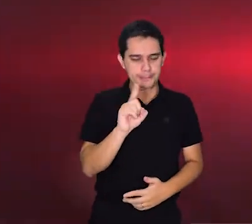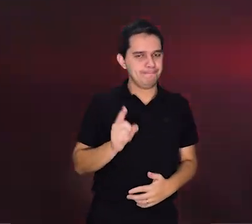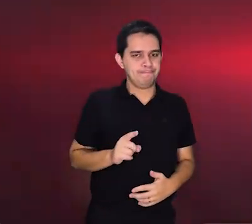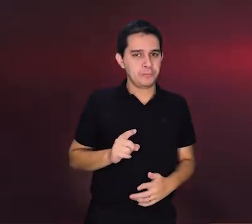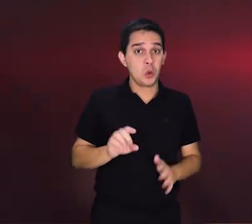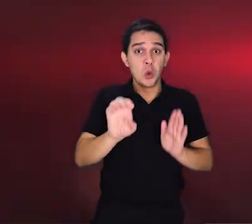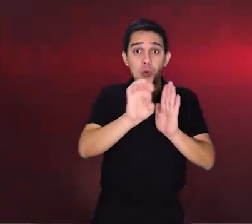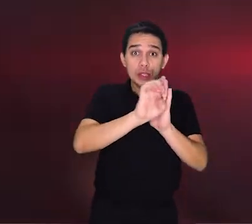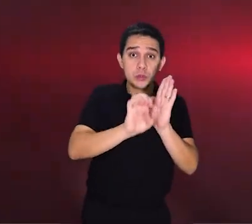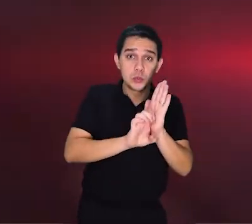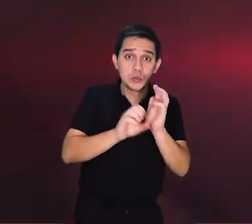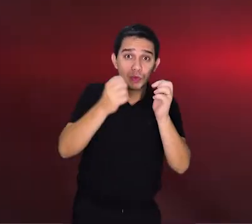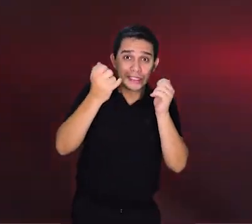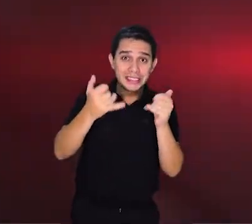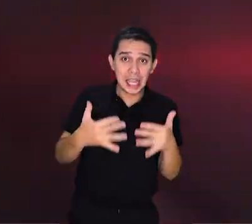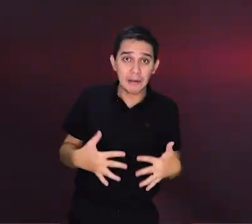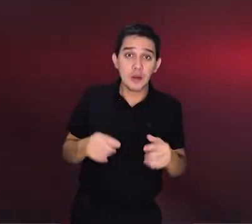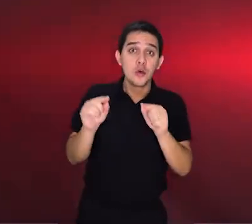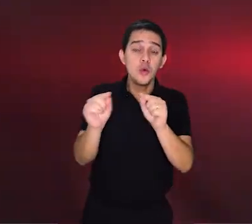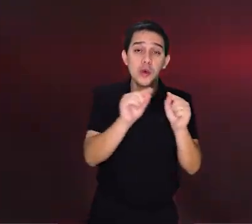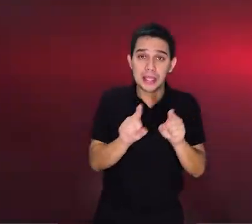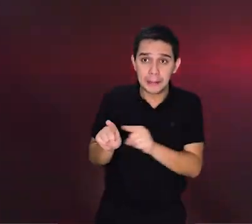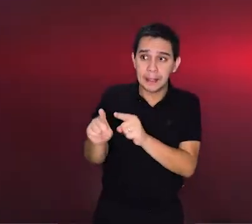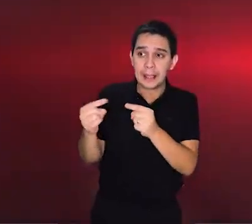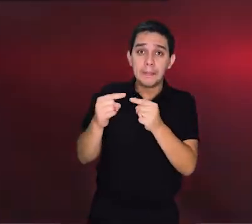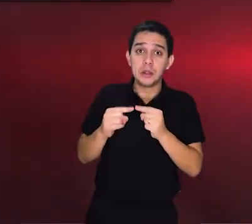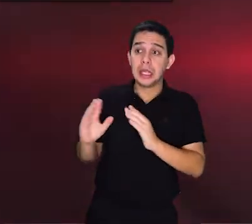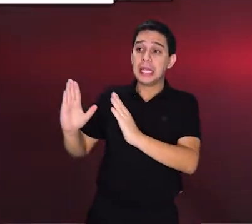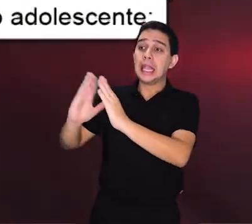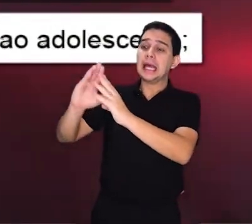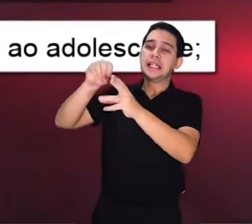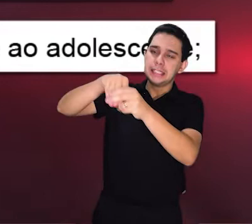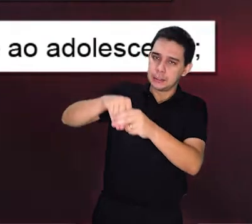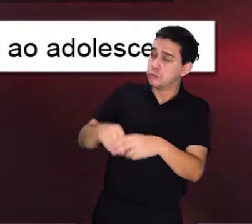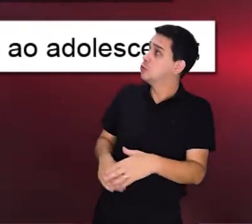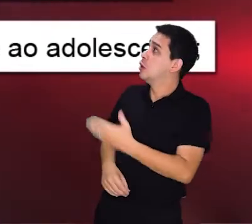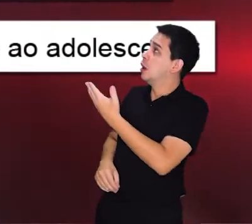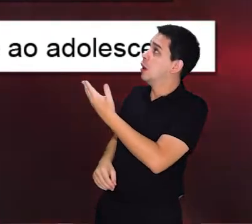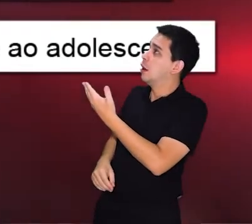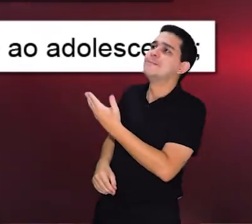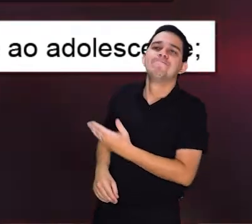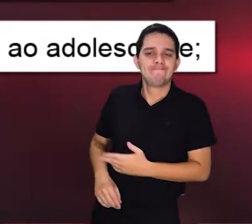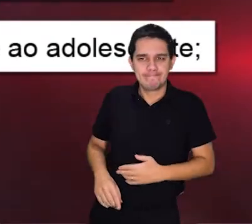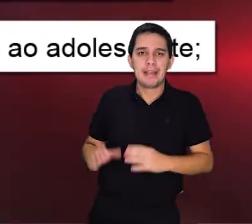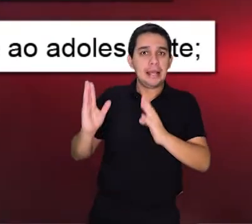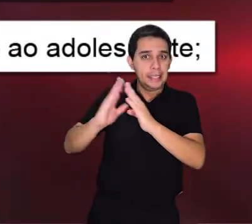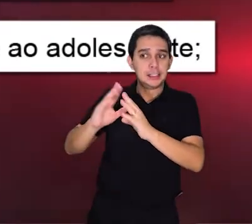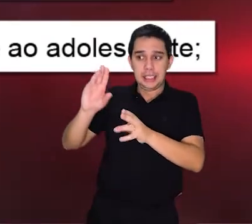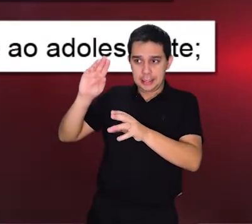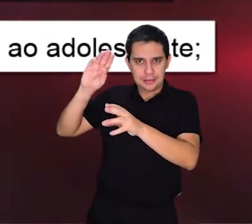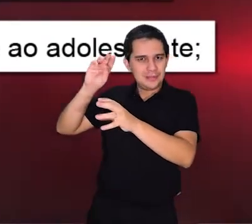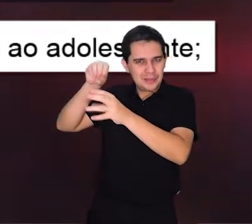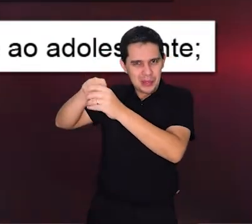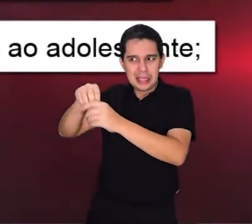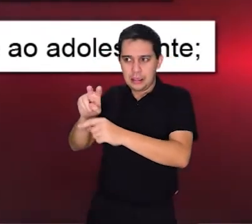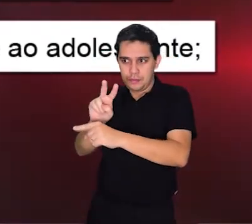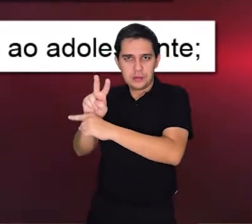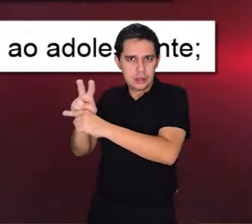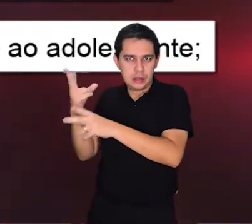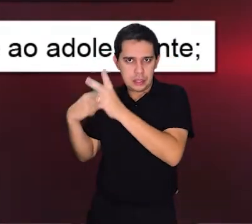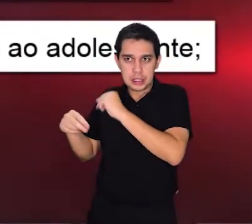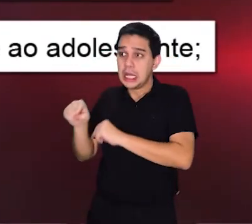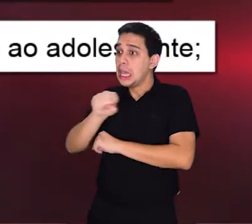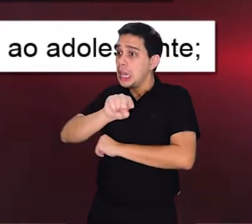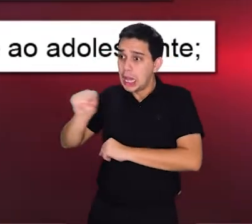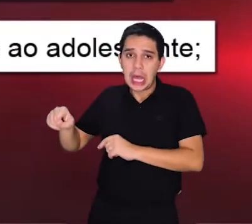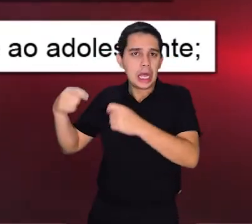prevê que essas entidades que desenvolvem programas de internação têm a obrigação de observar todos os direitos e garantias de que são titulares